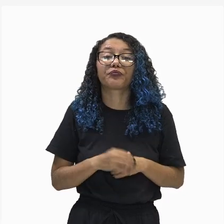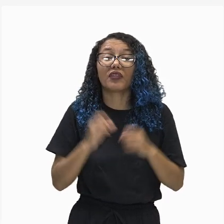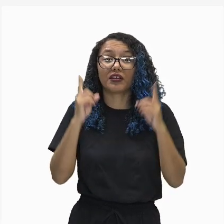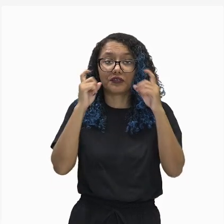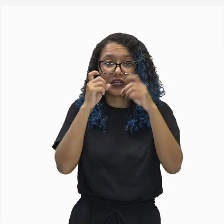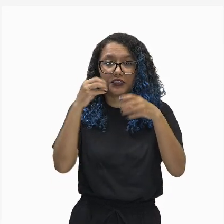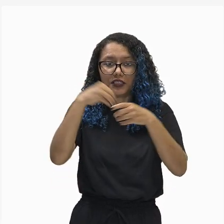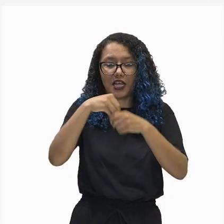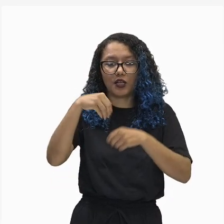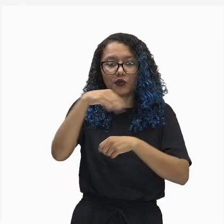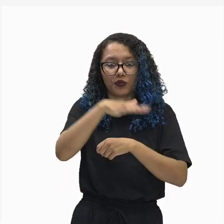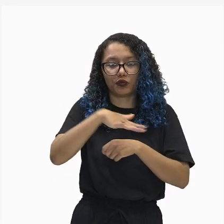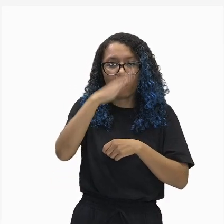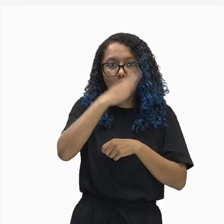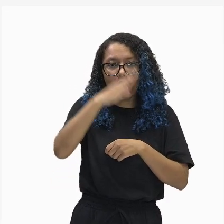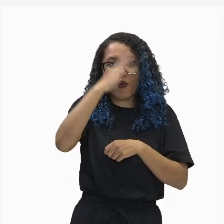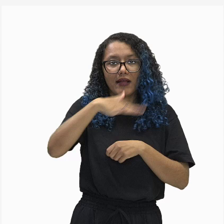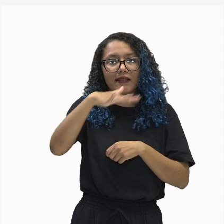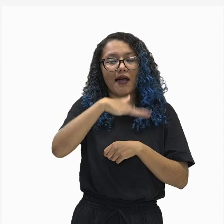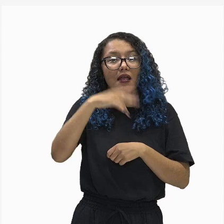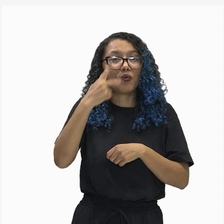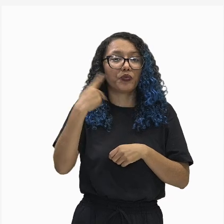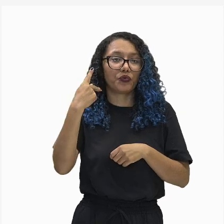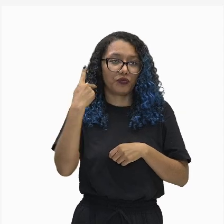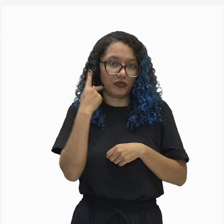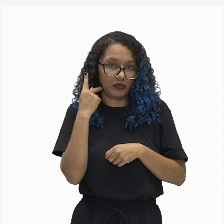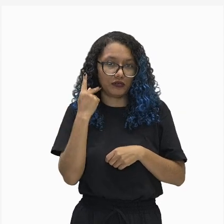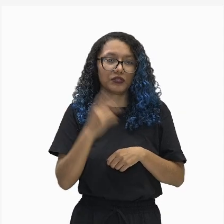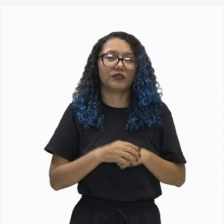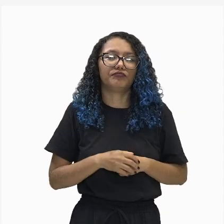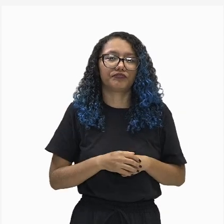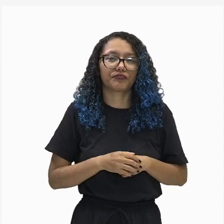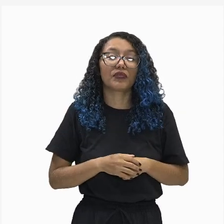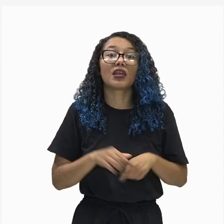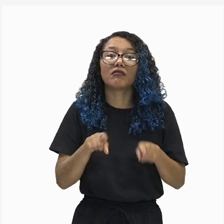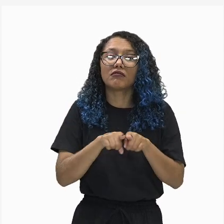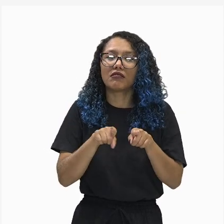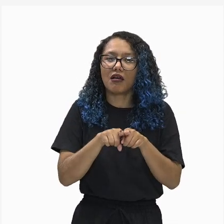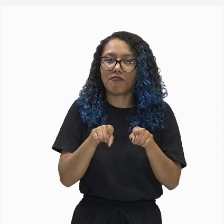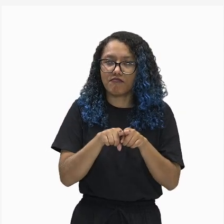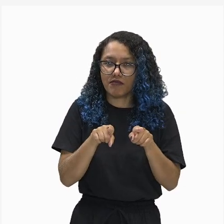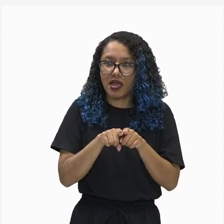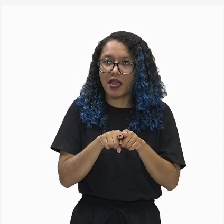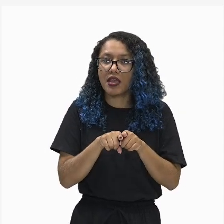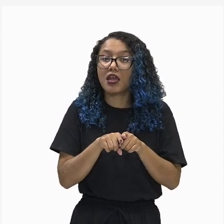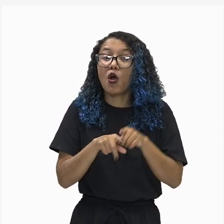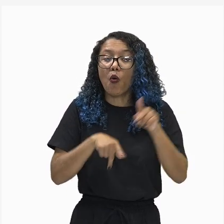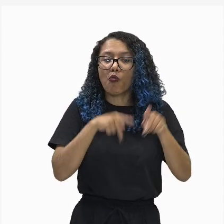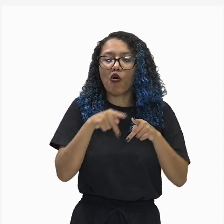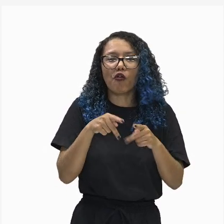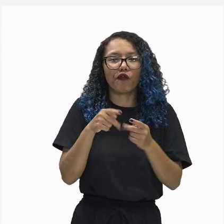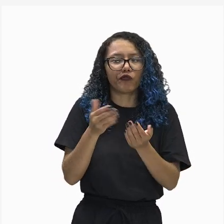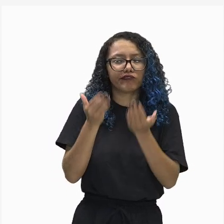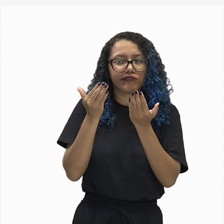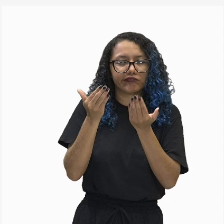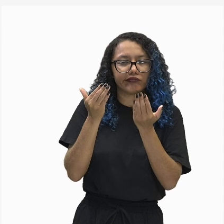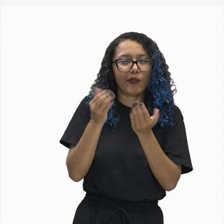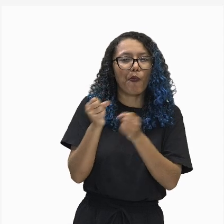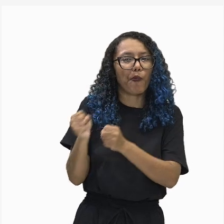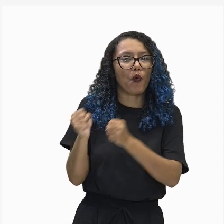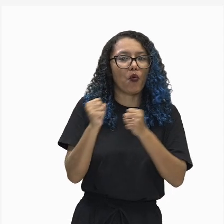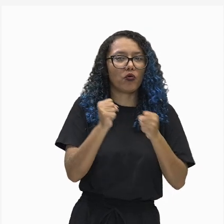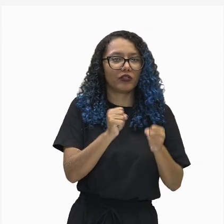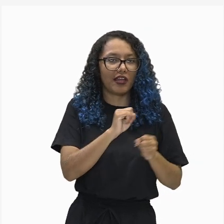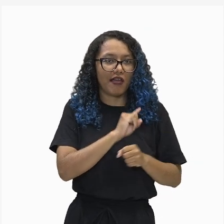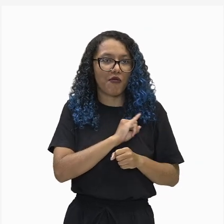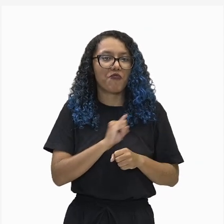no campo político, tá? Havia ainda a contestação do poder do imperador. Houve, a partir do século III, um número